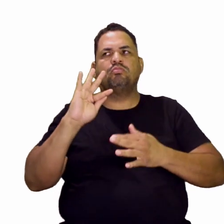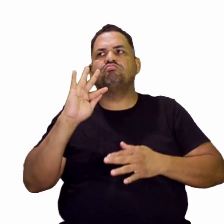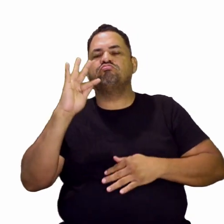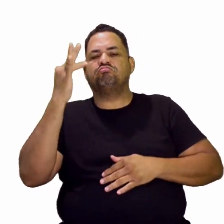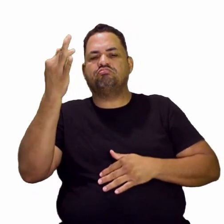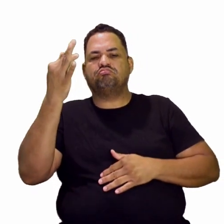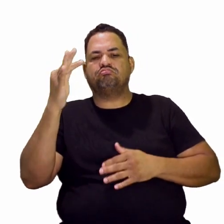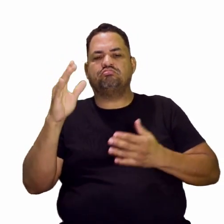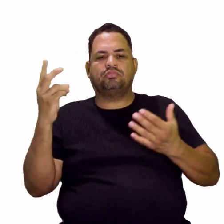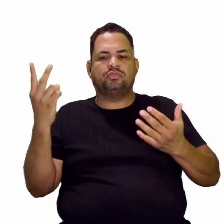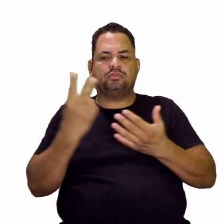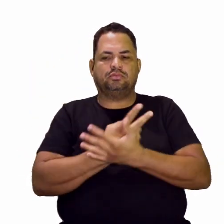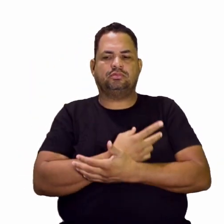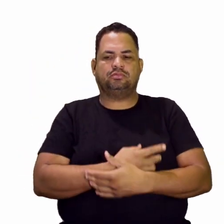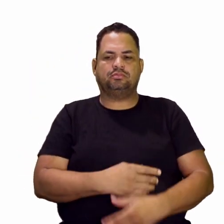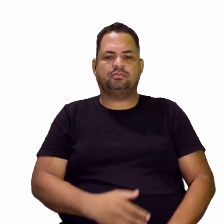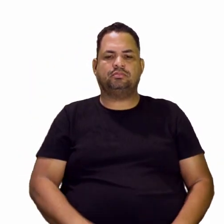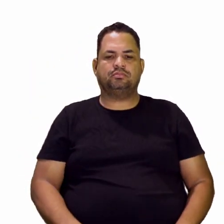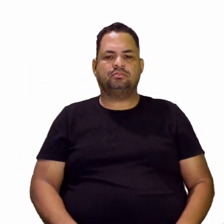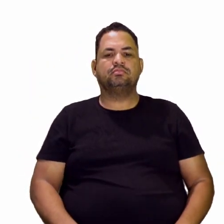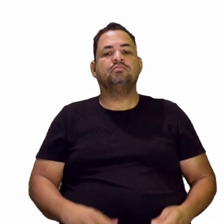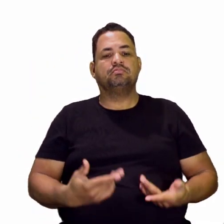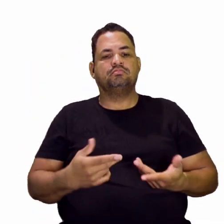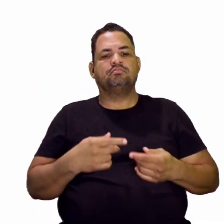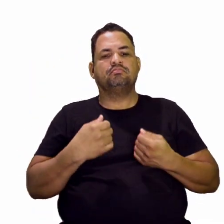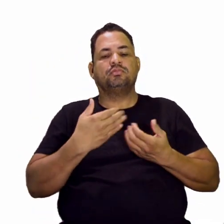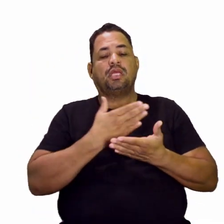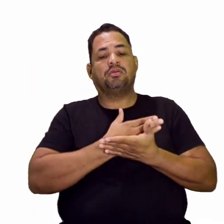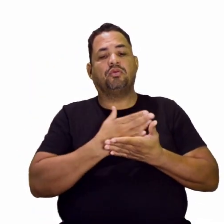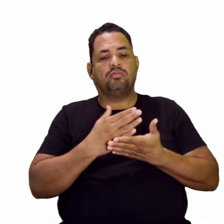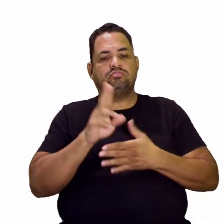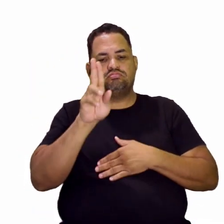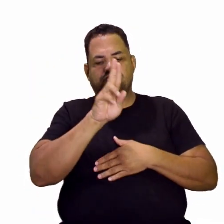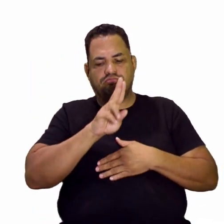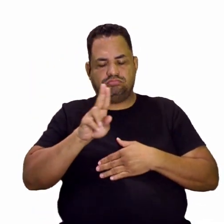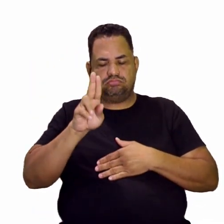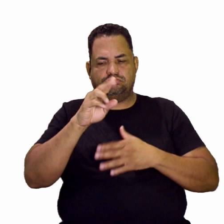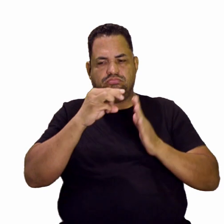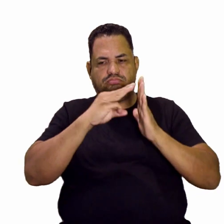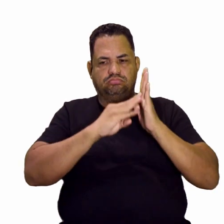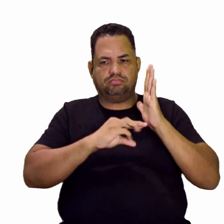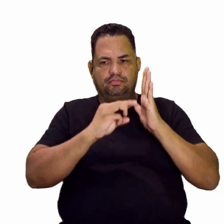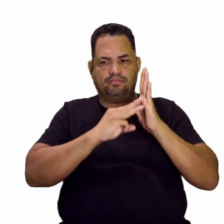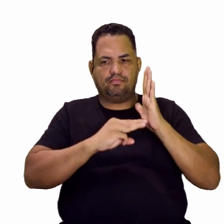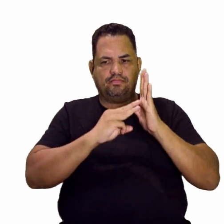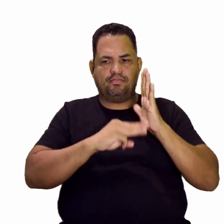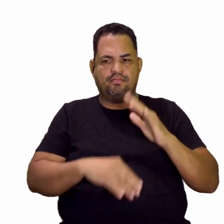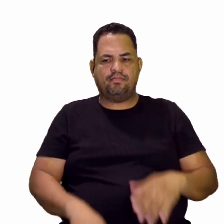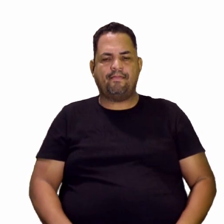certos fenômenos ocorrem. Para isso, dá-se início à aplicação do método.